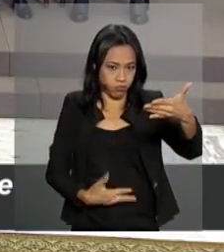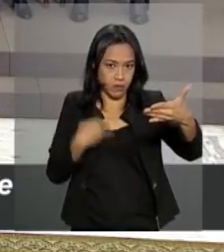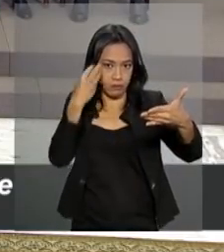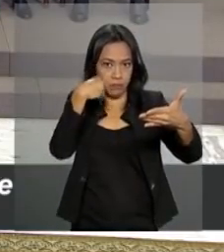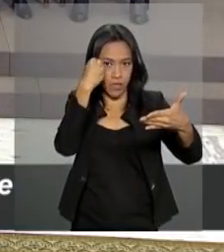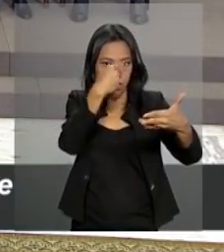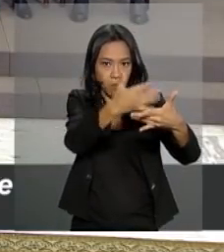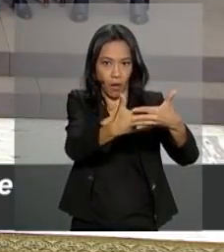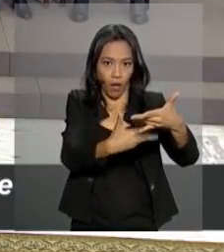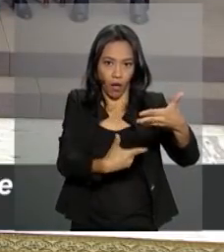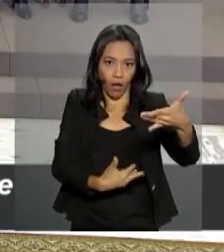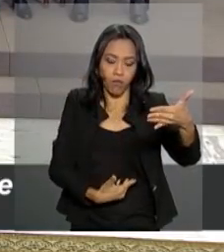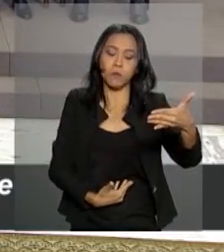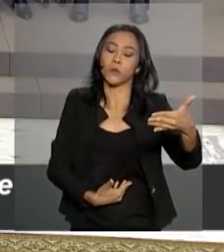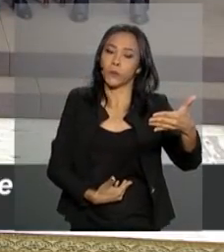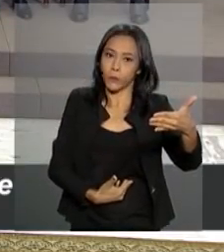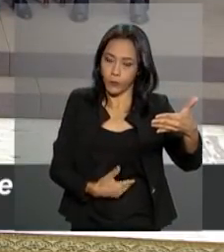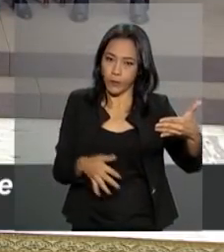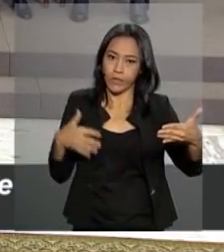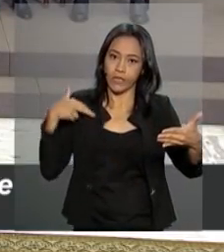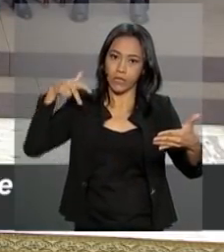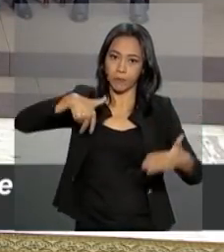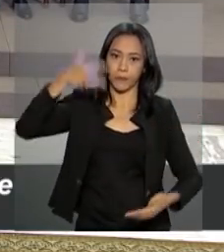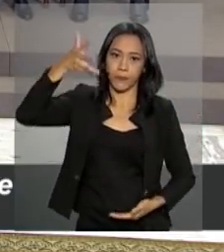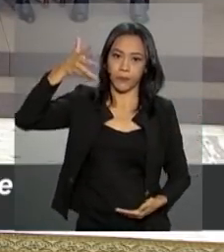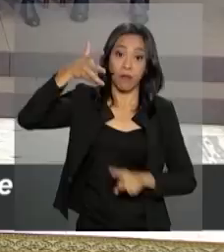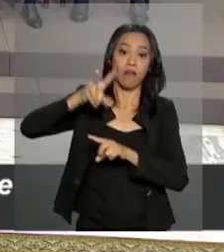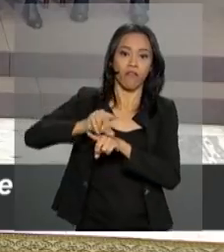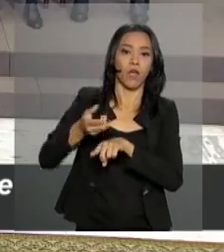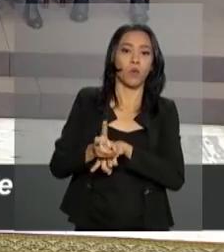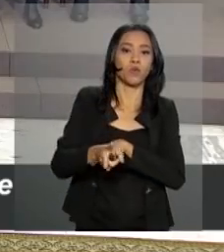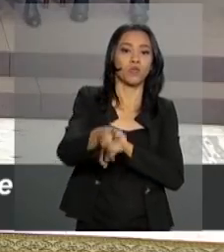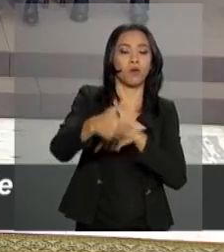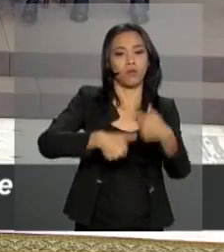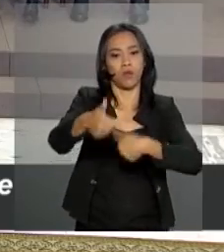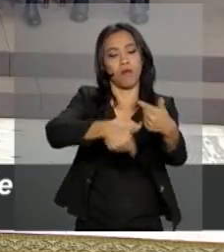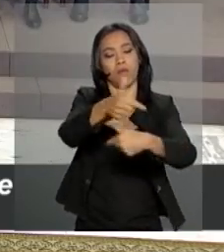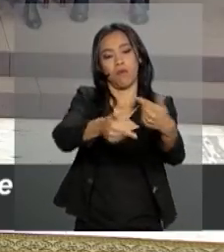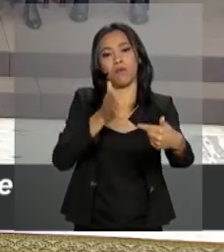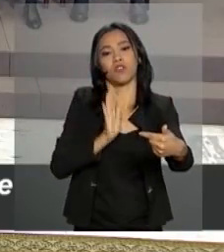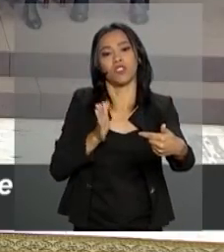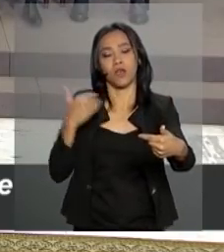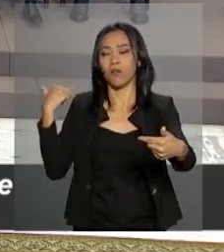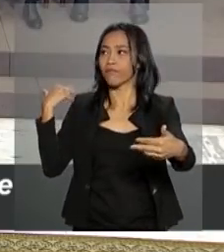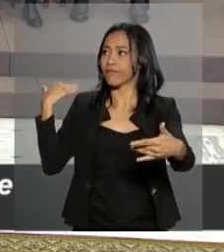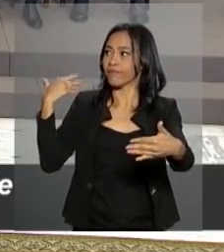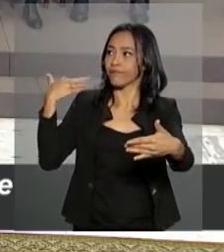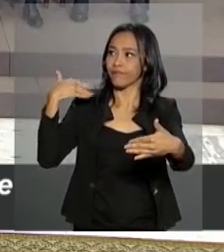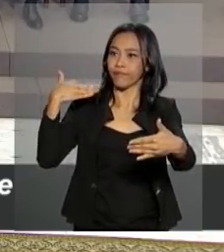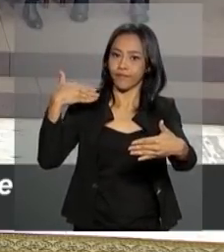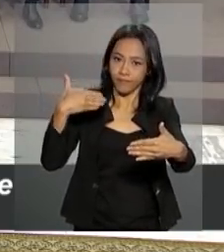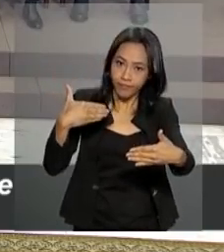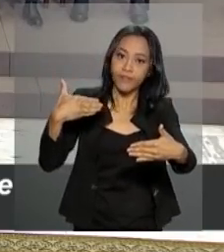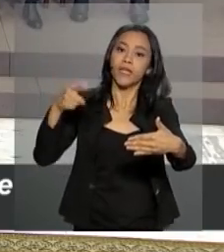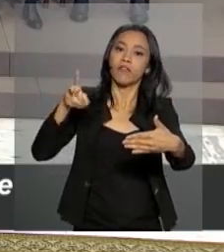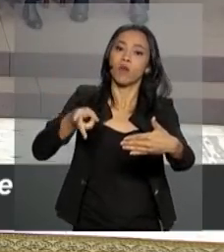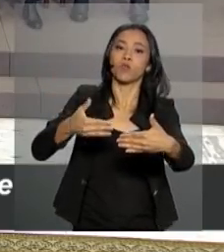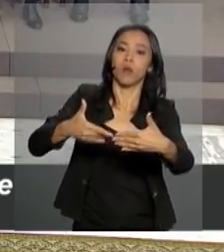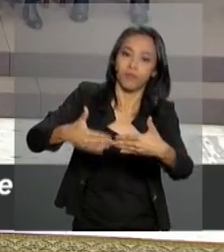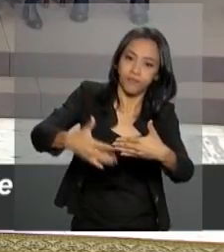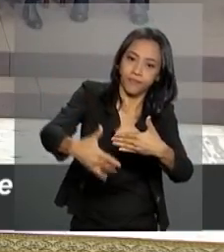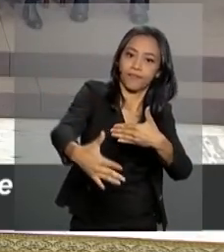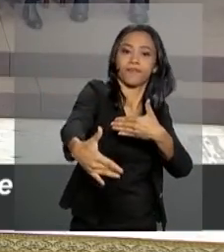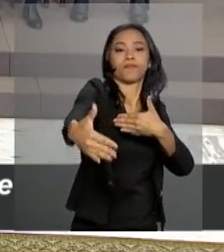certa e seguramente como dito nas suas palavras vai continuar o trabalho extraordinário que vem sendo feito na embrapa ao